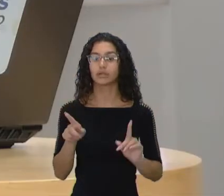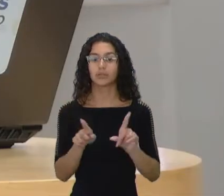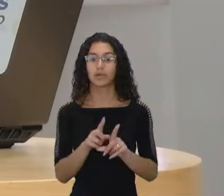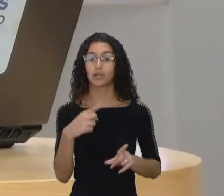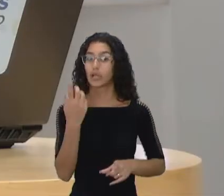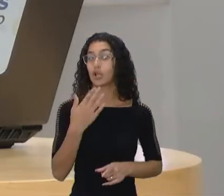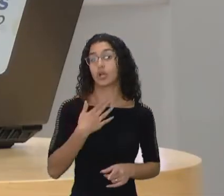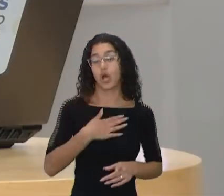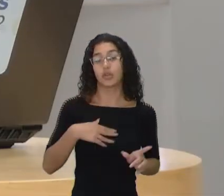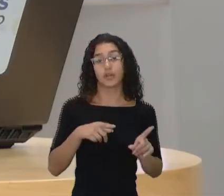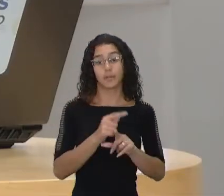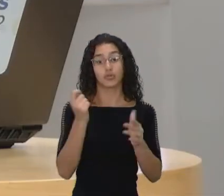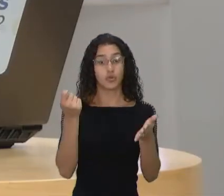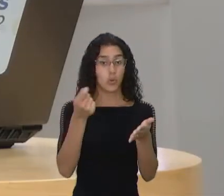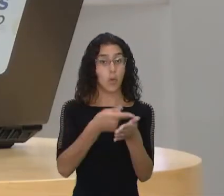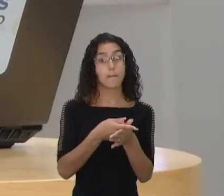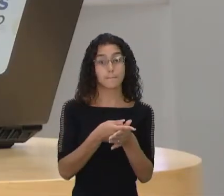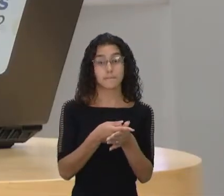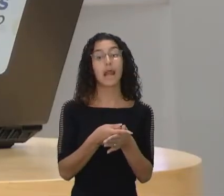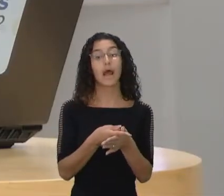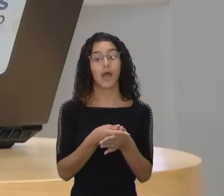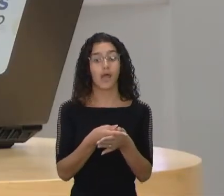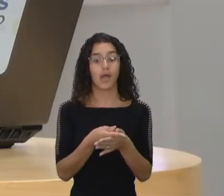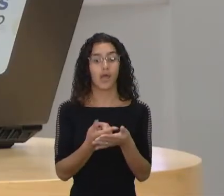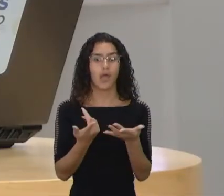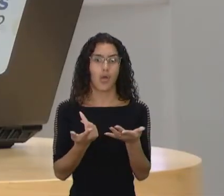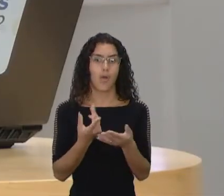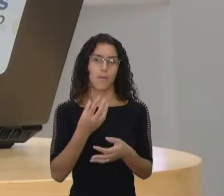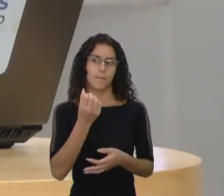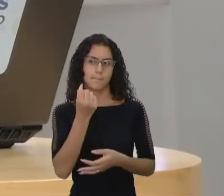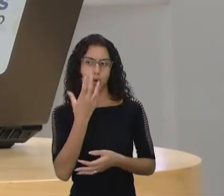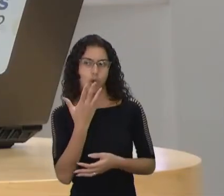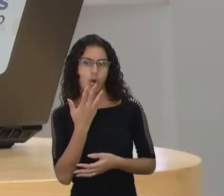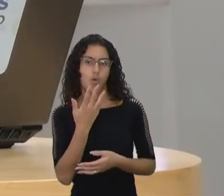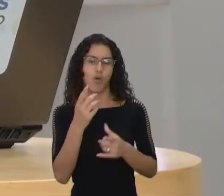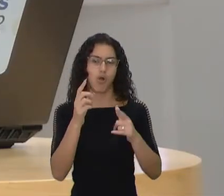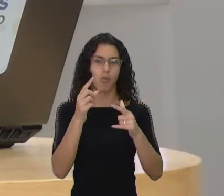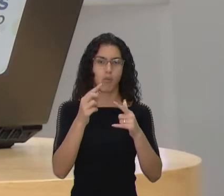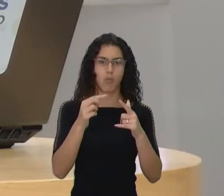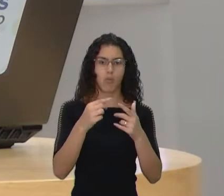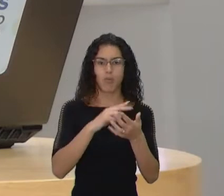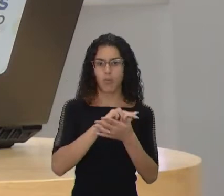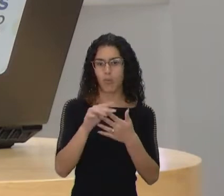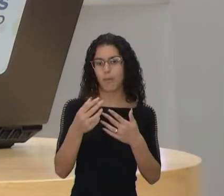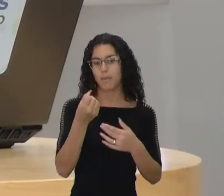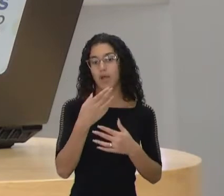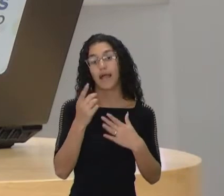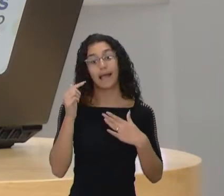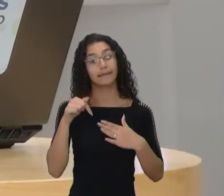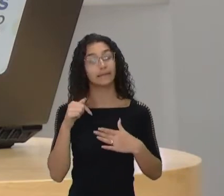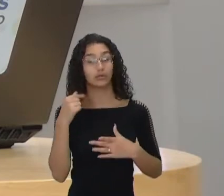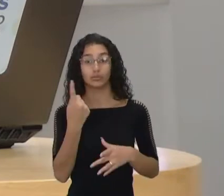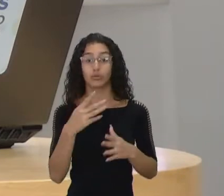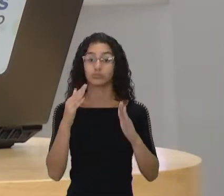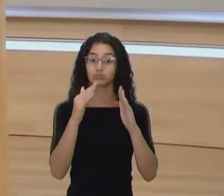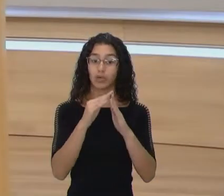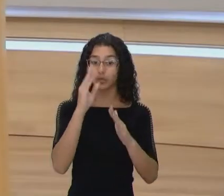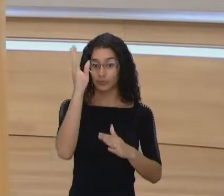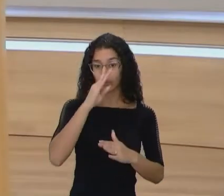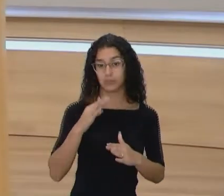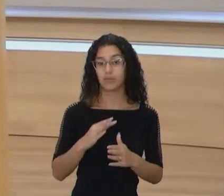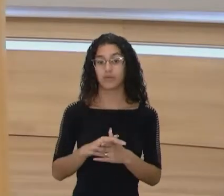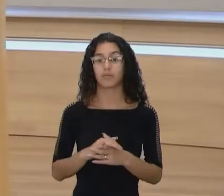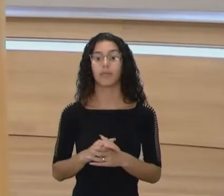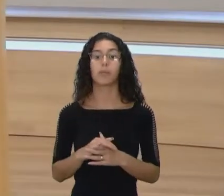gente gosta também de comprar coisas, né, com qualidade, e as coisas com qualidade, pelo menos aqui onde a gente mora no Brasil,